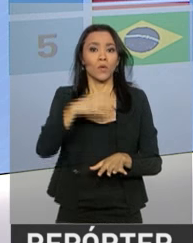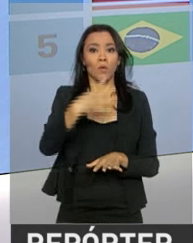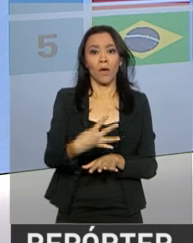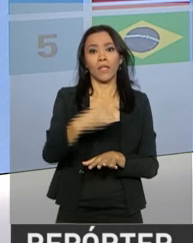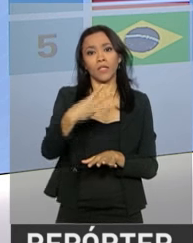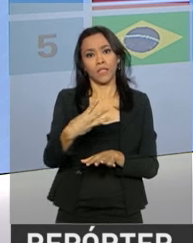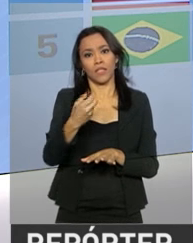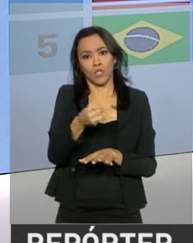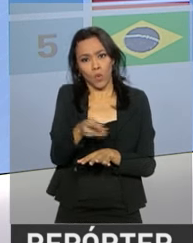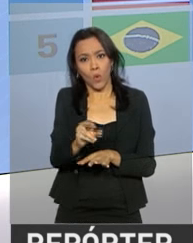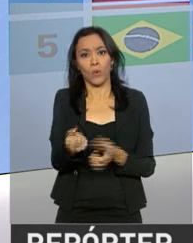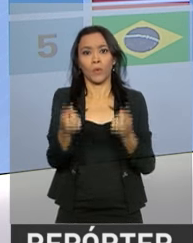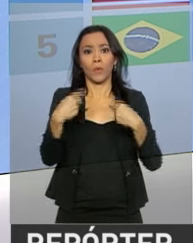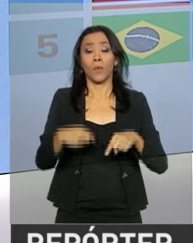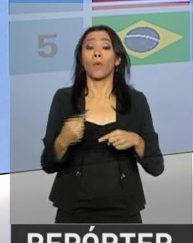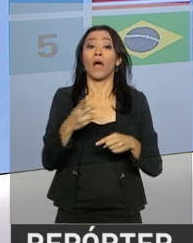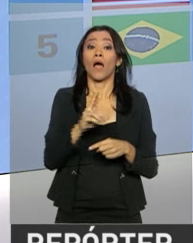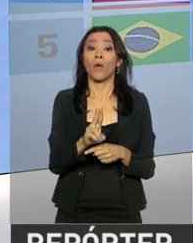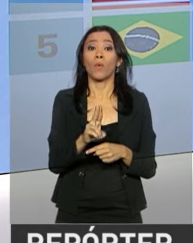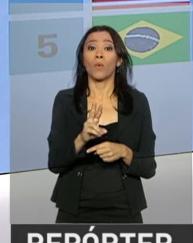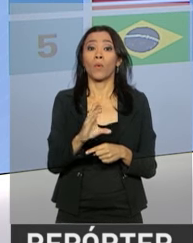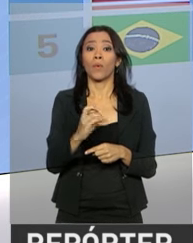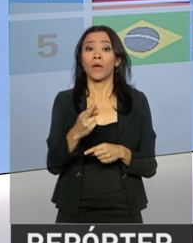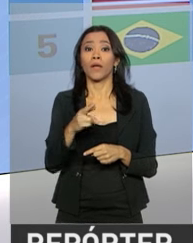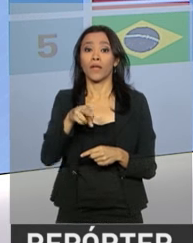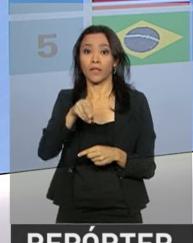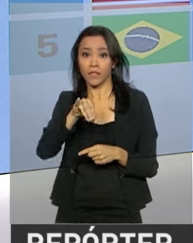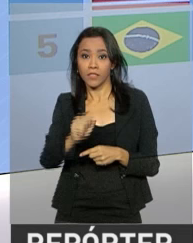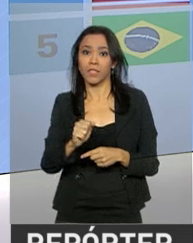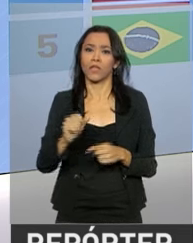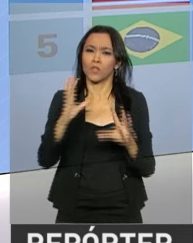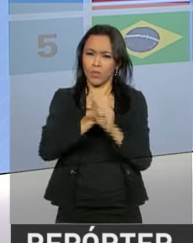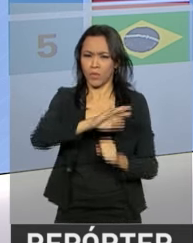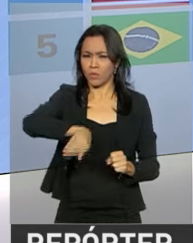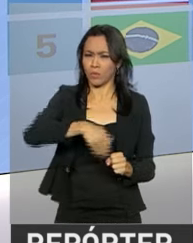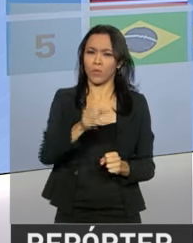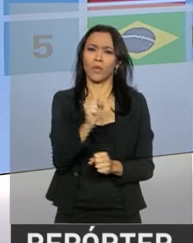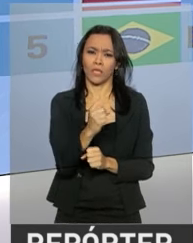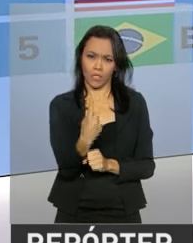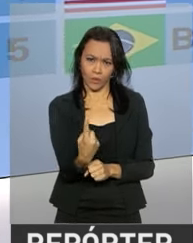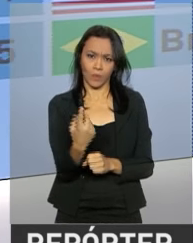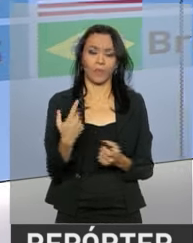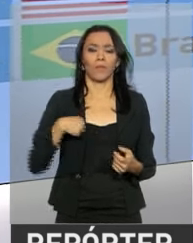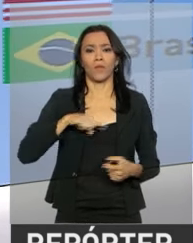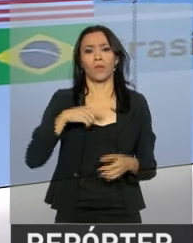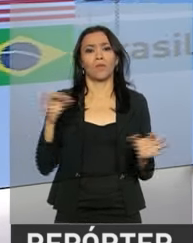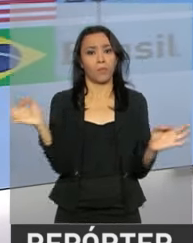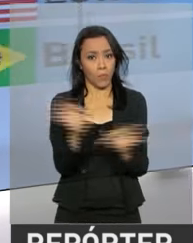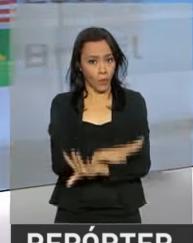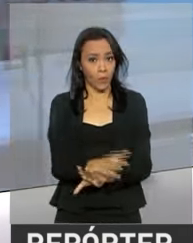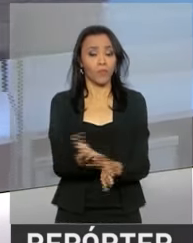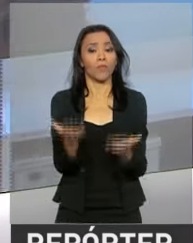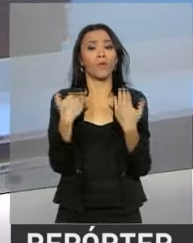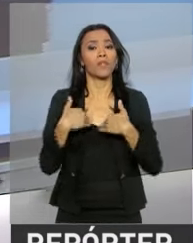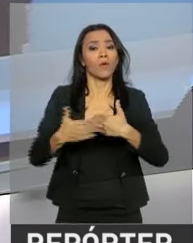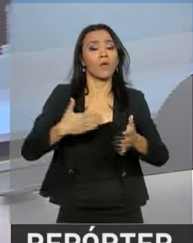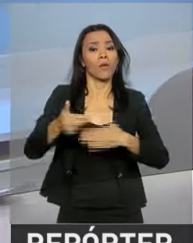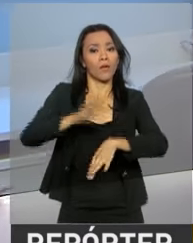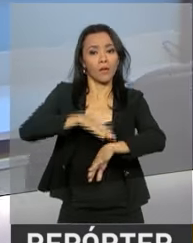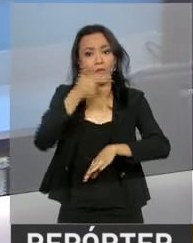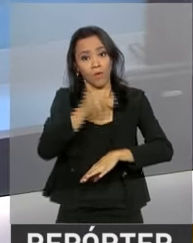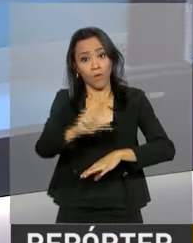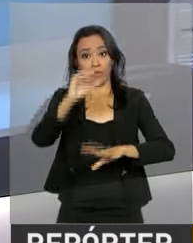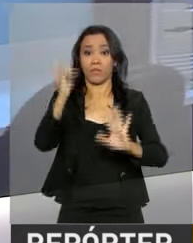medalhas de ouro. A Ucrânia, 31 de ouro, 81 no total. Bom, e nós ficamos por aqui, podemos voltar a qualquer momento com